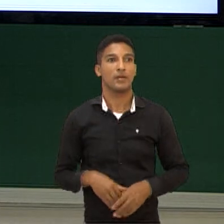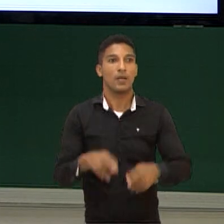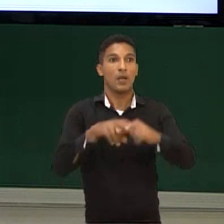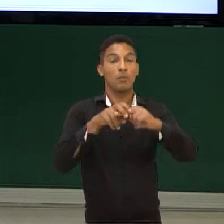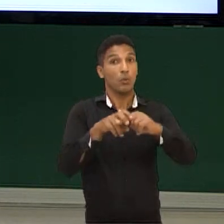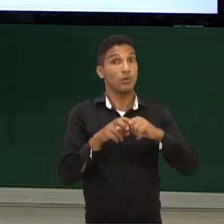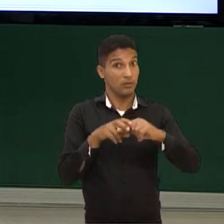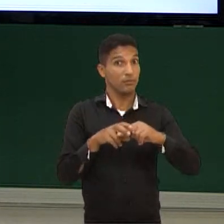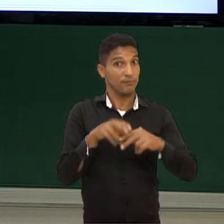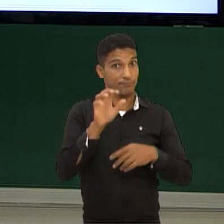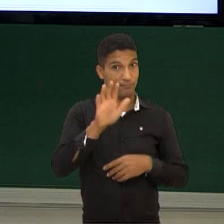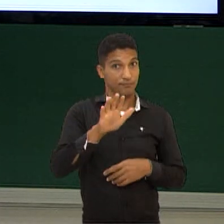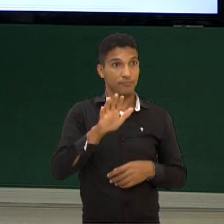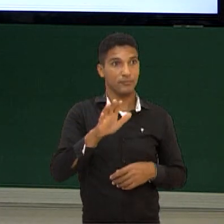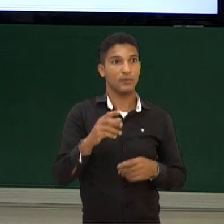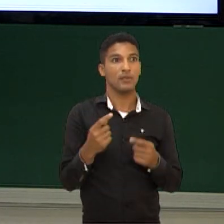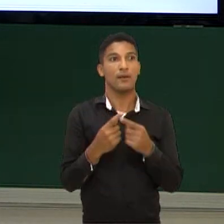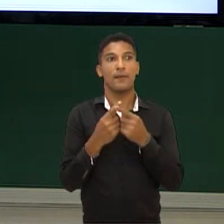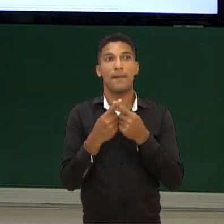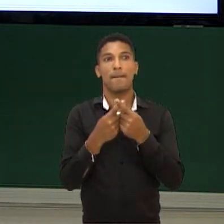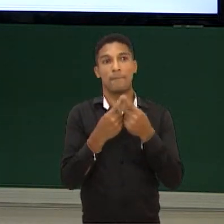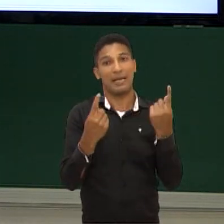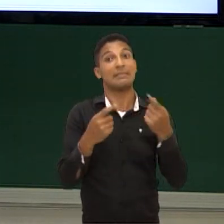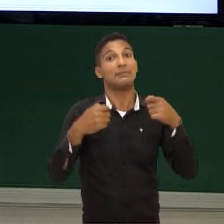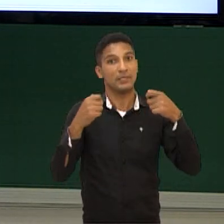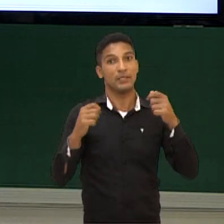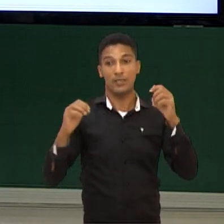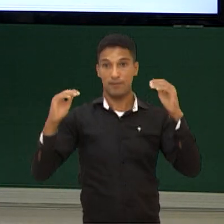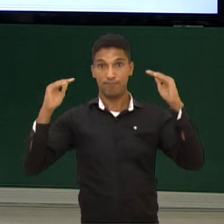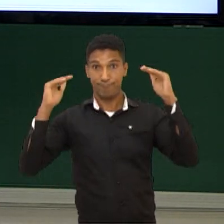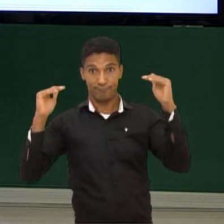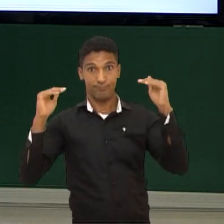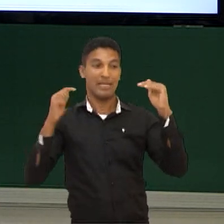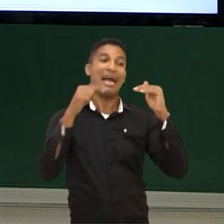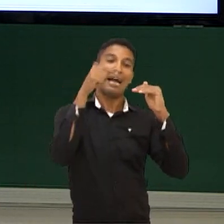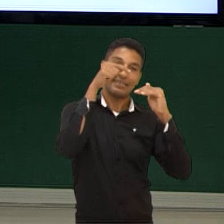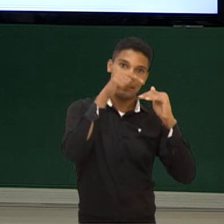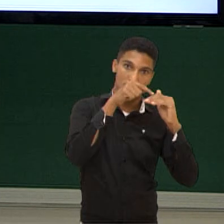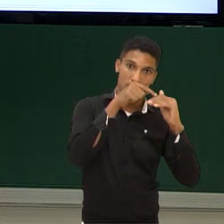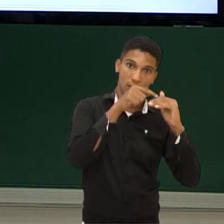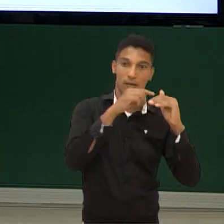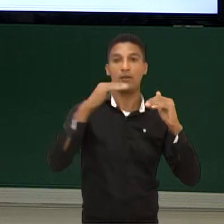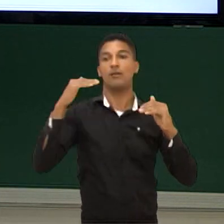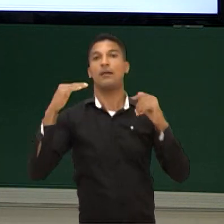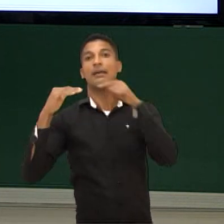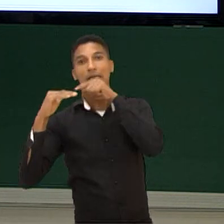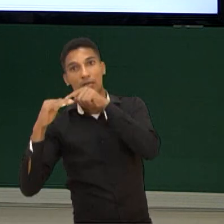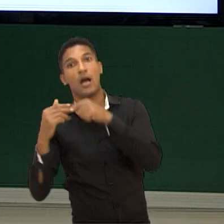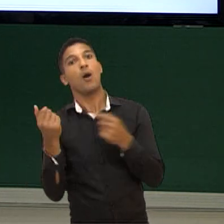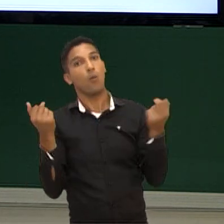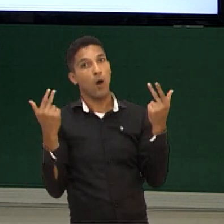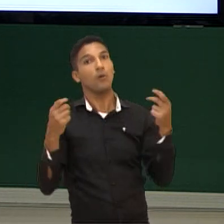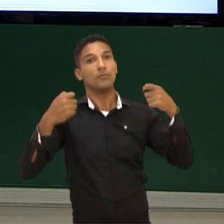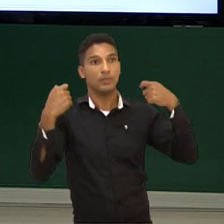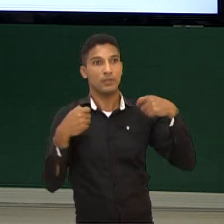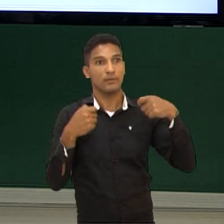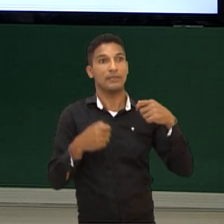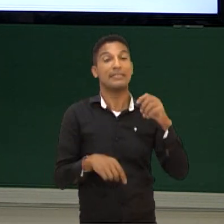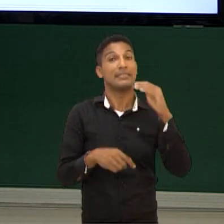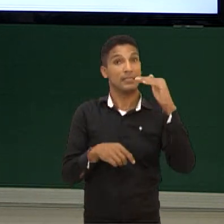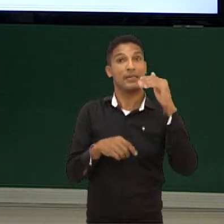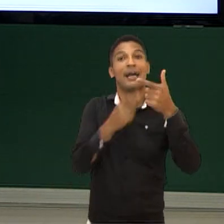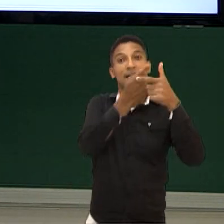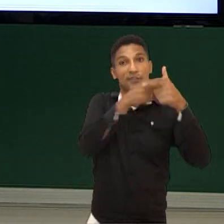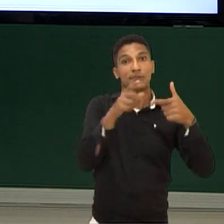Mas lembrando, tudo que eu faço de um lado, eu tenho que fazer de outro. Se eu estou dividindo aqui por